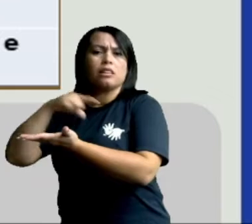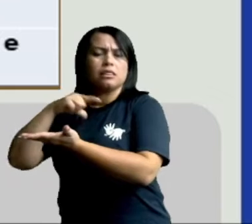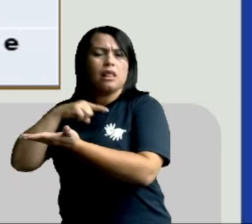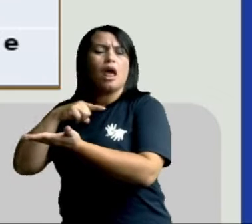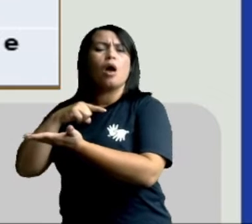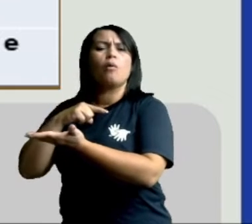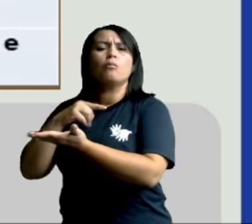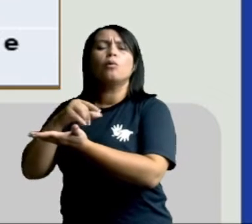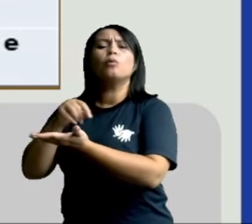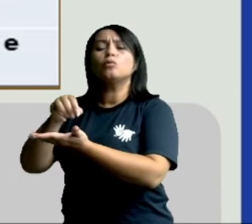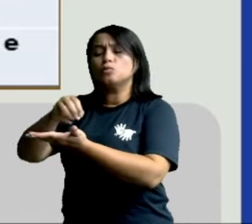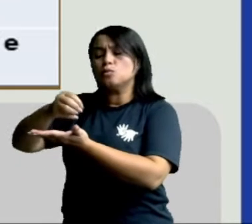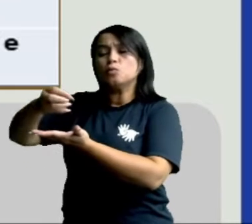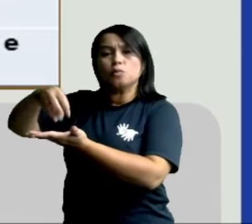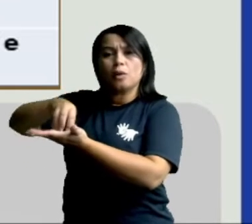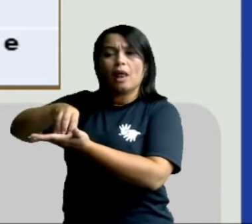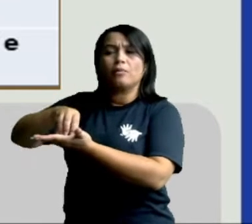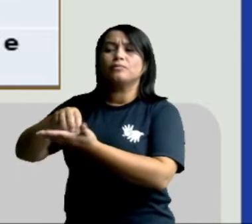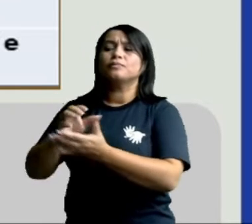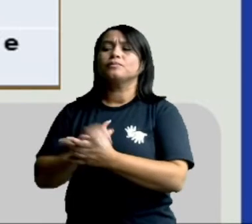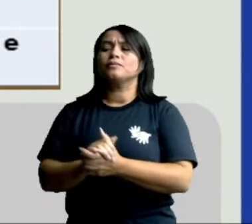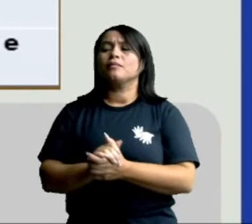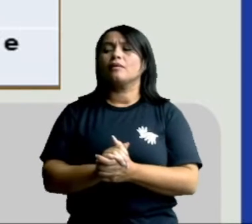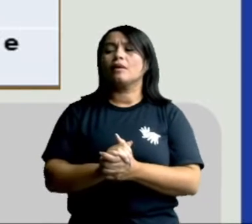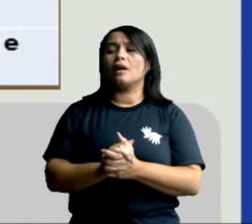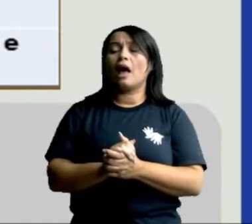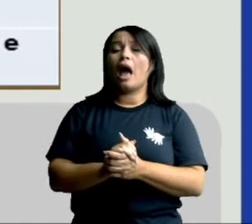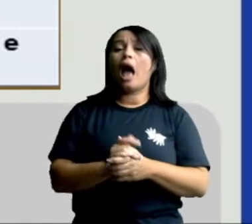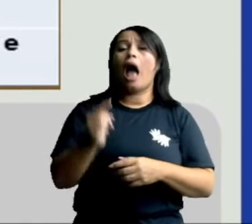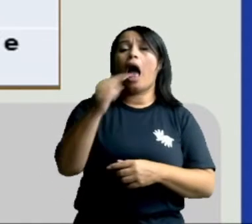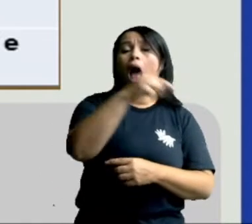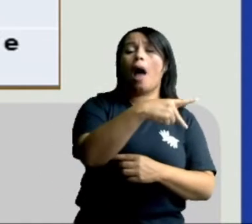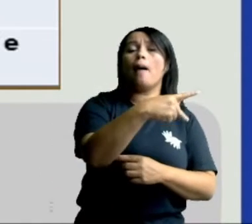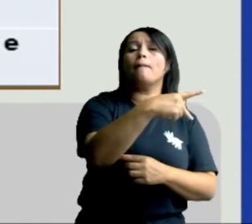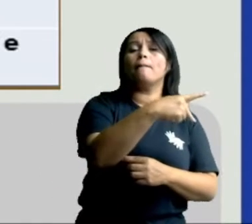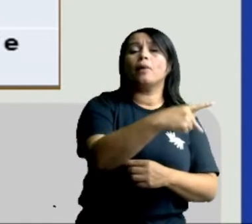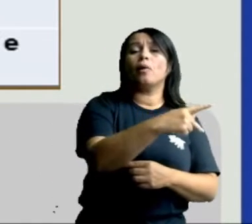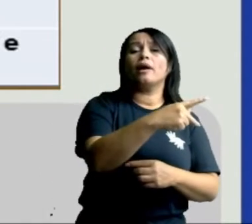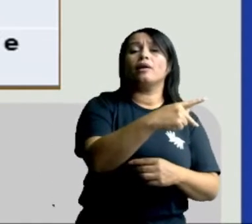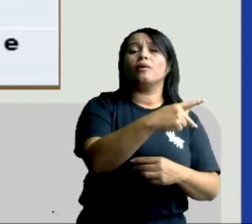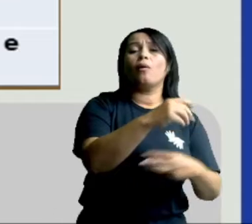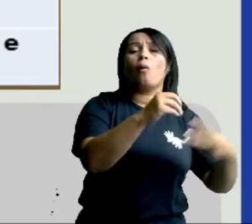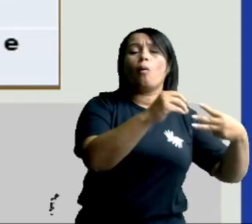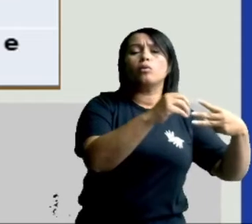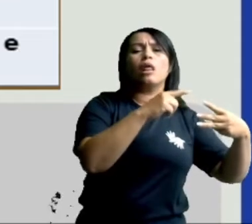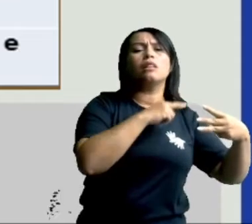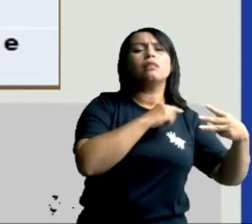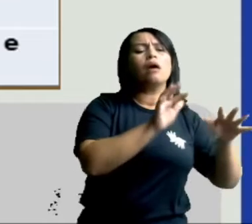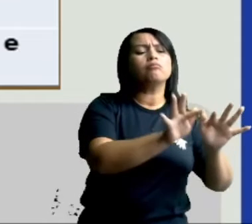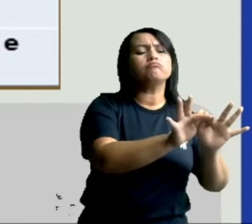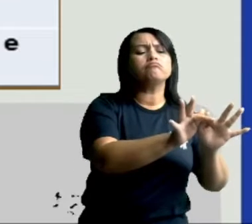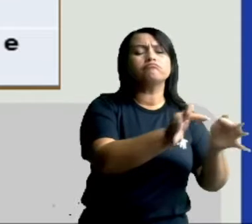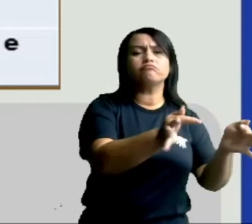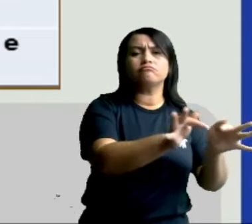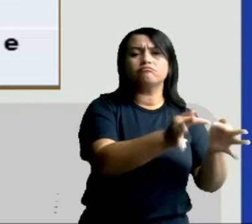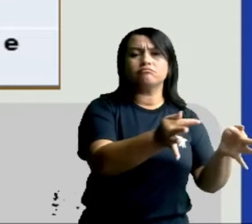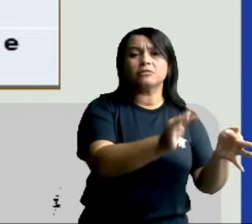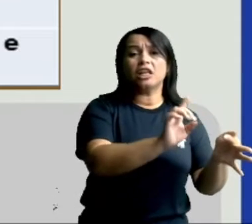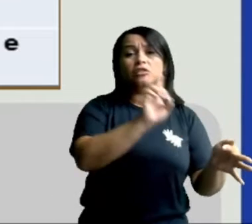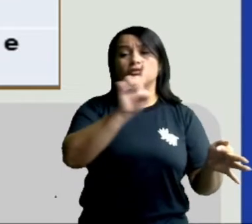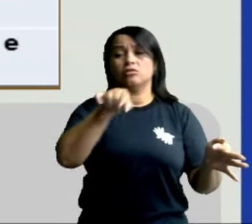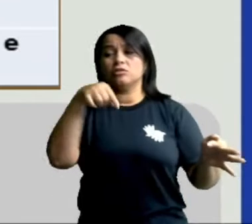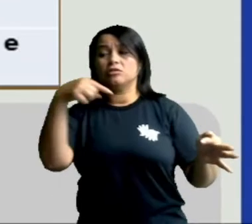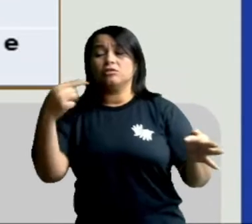possuímos um compartimento chamado de núcleo. A procarionte ela tem um funcionamento simples, né? Já